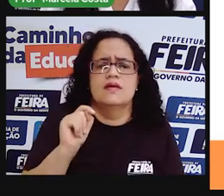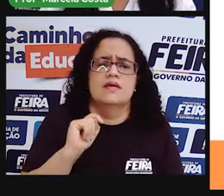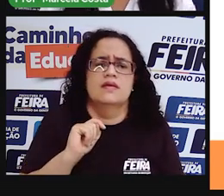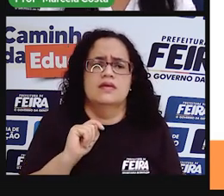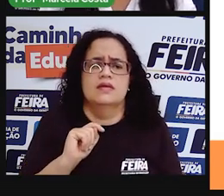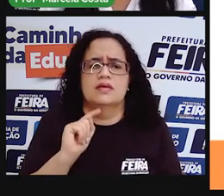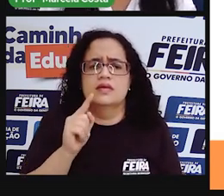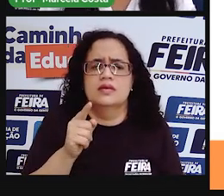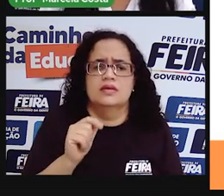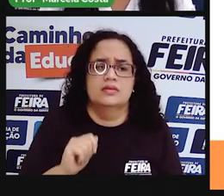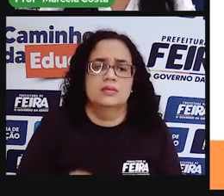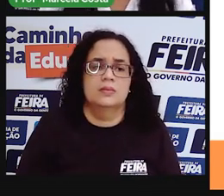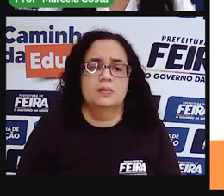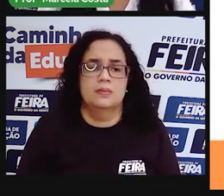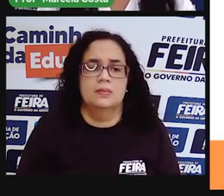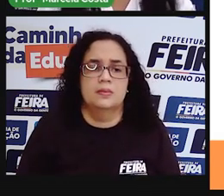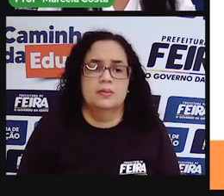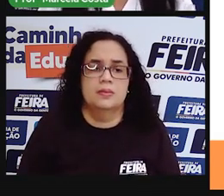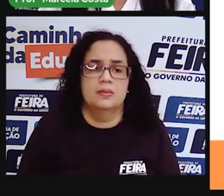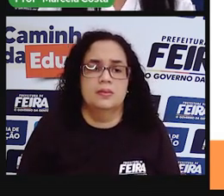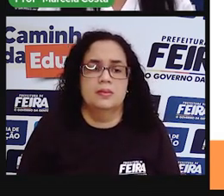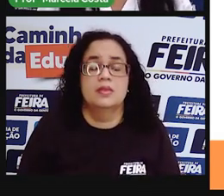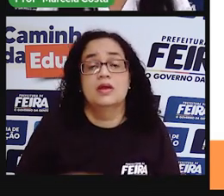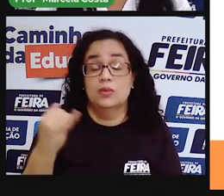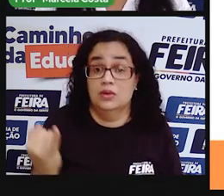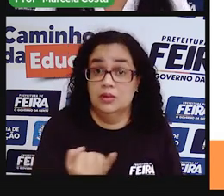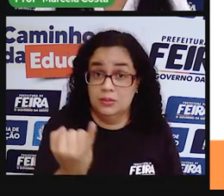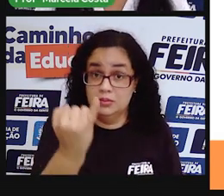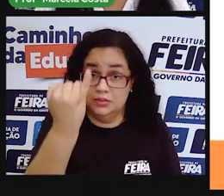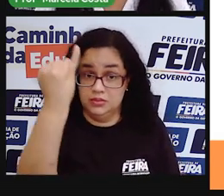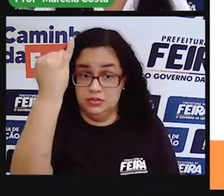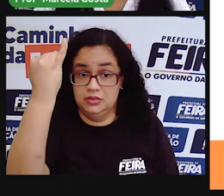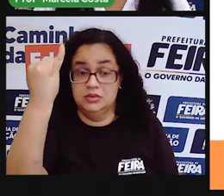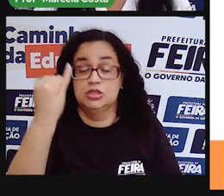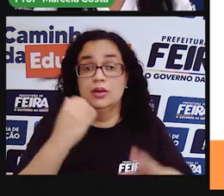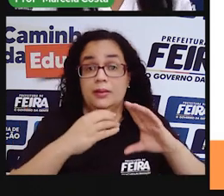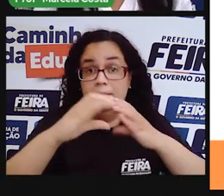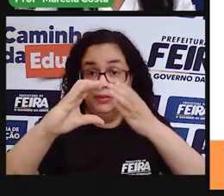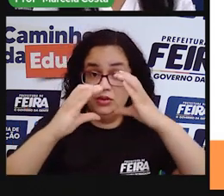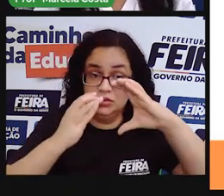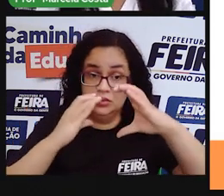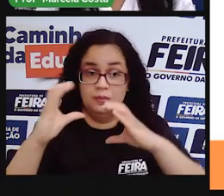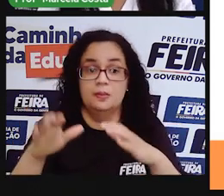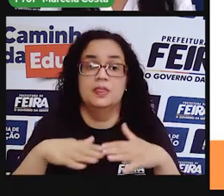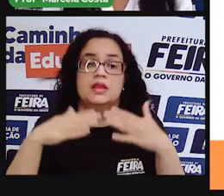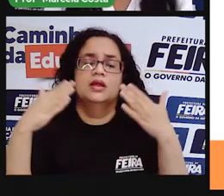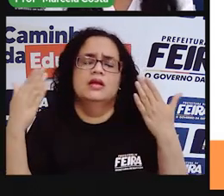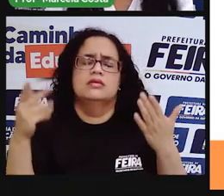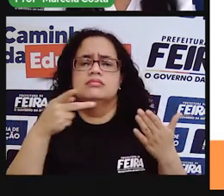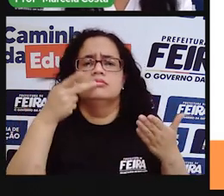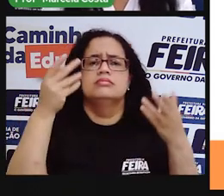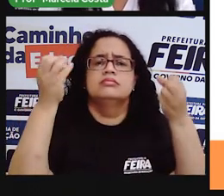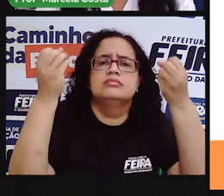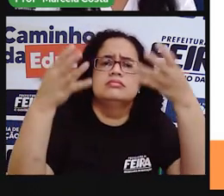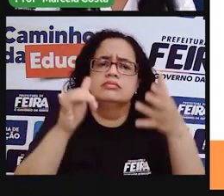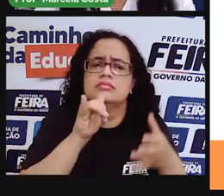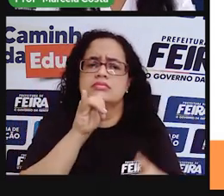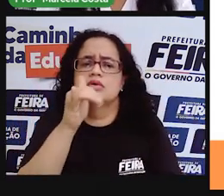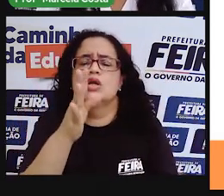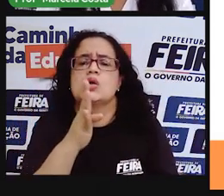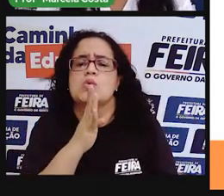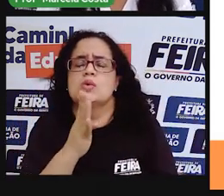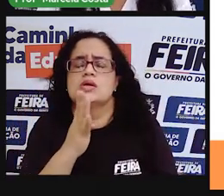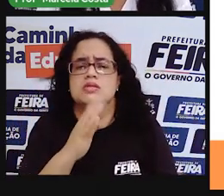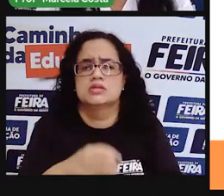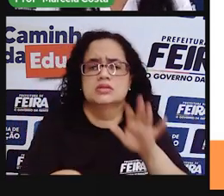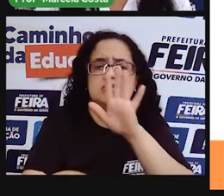que também é uma ferramenta muito importante para a comunicação. Agora diz para mim, você conhece algum